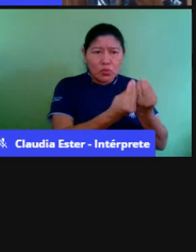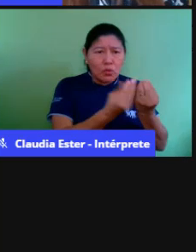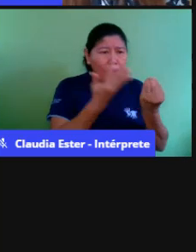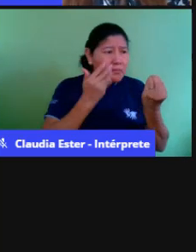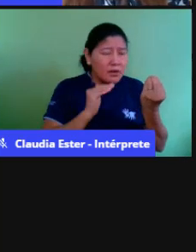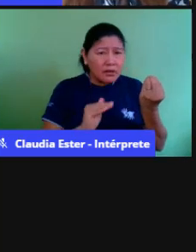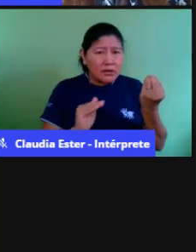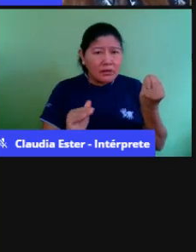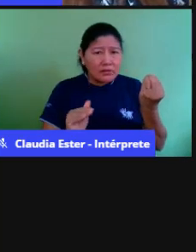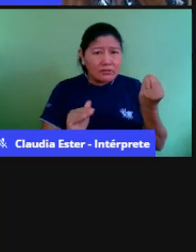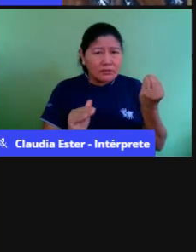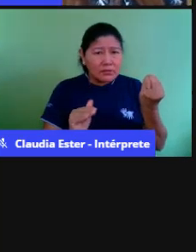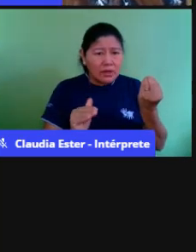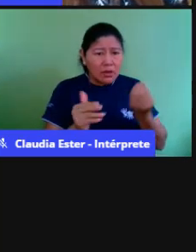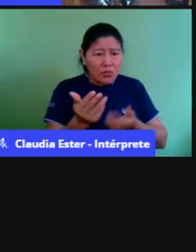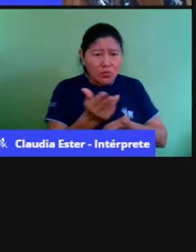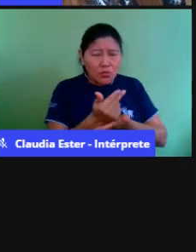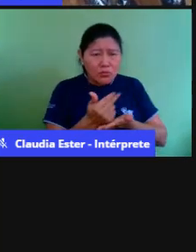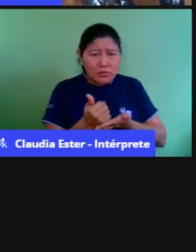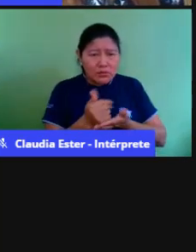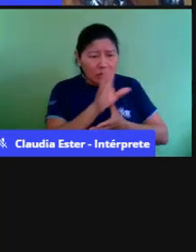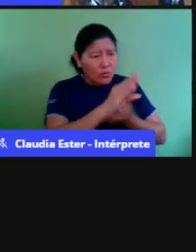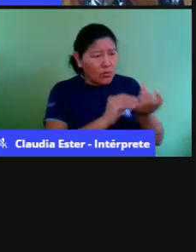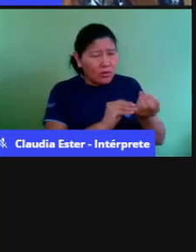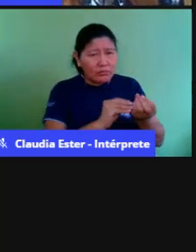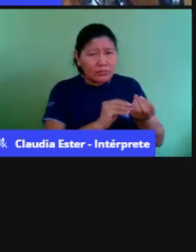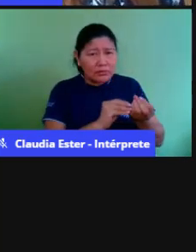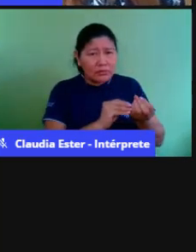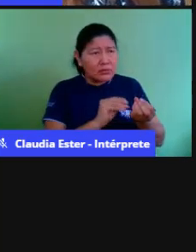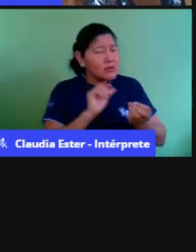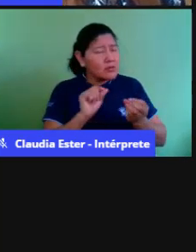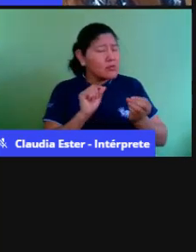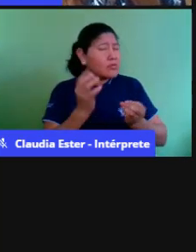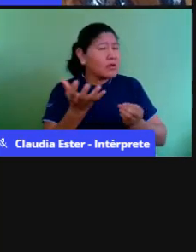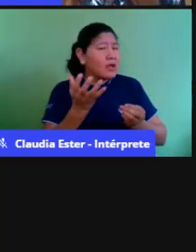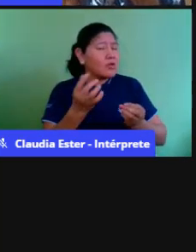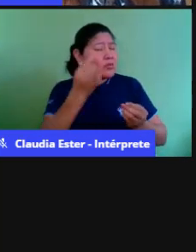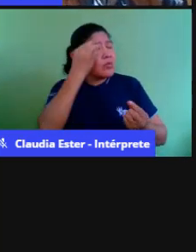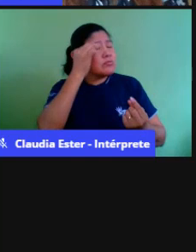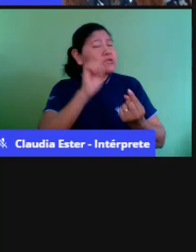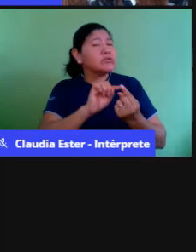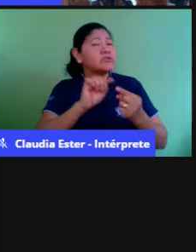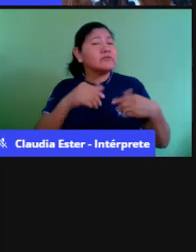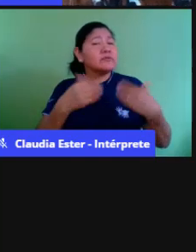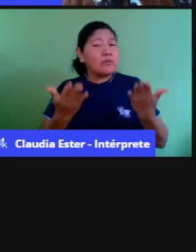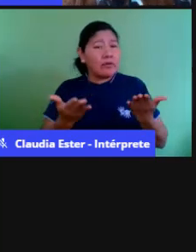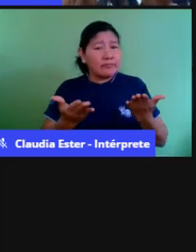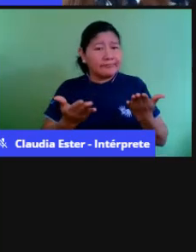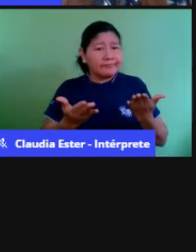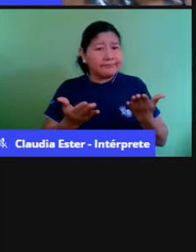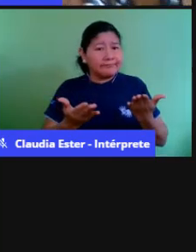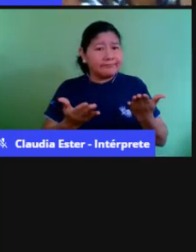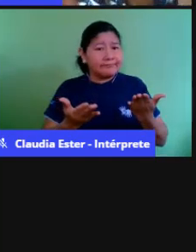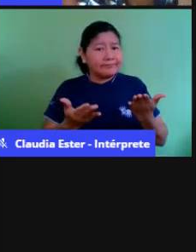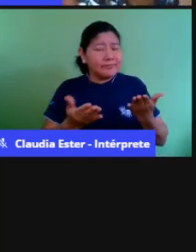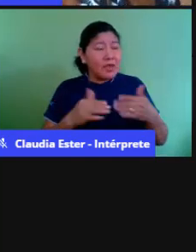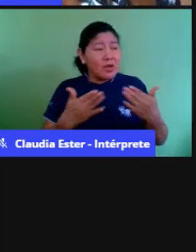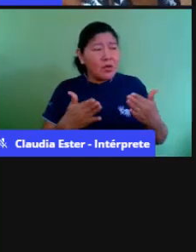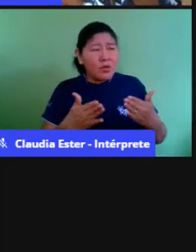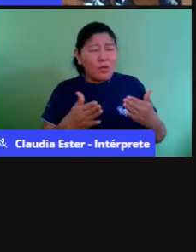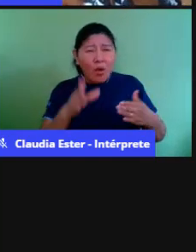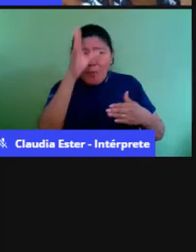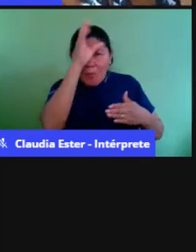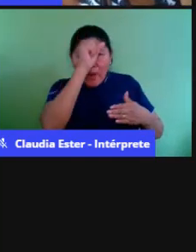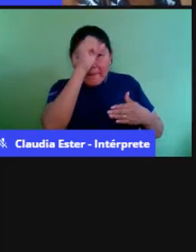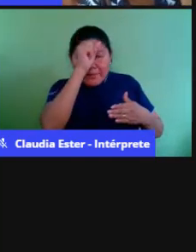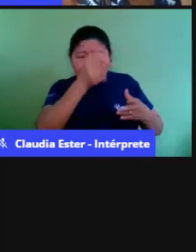qual habilidade você está querendo que elas desenvolvam? De quais conhecimentos essas crianças estão